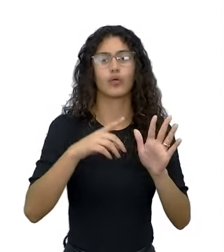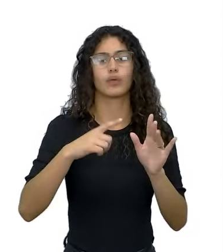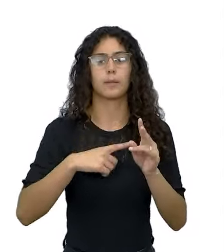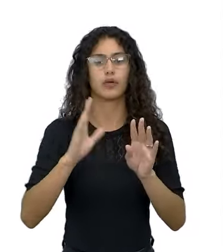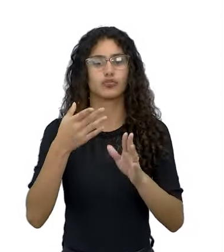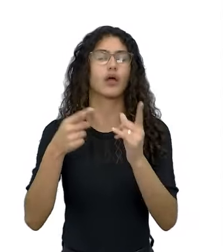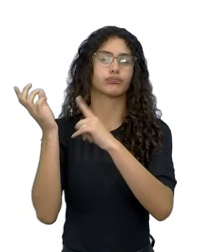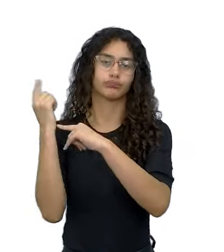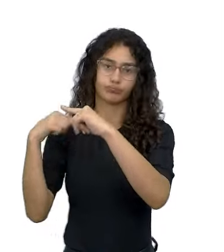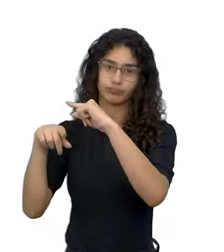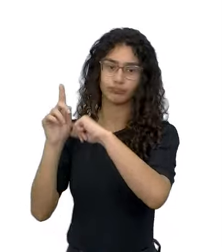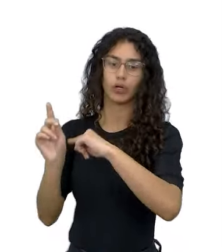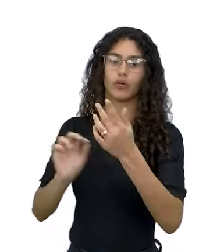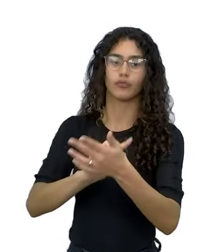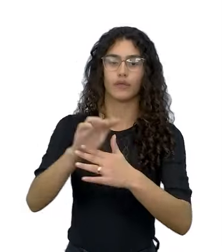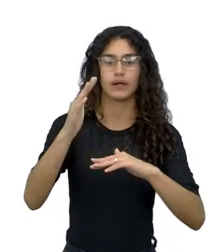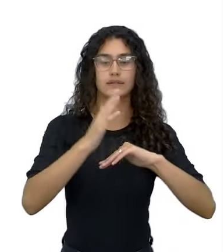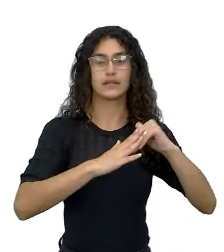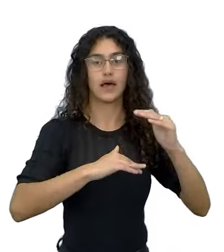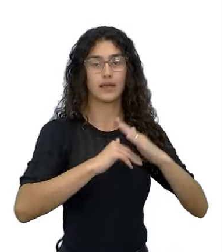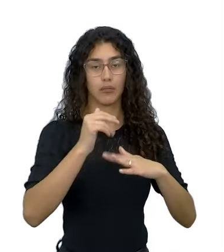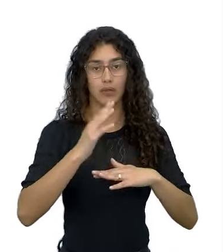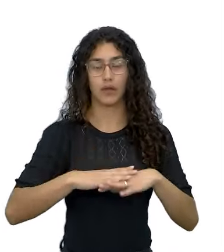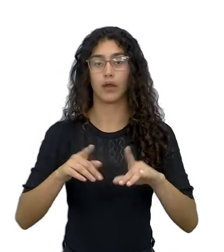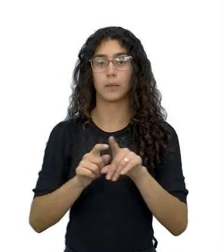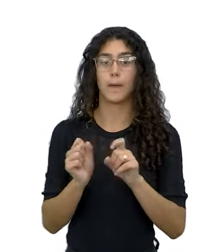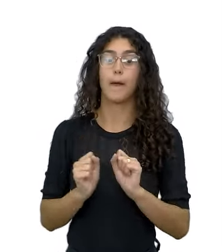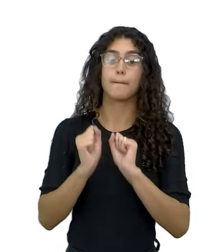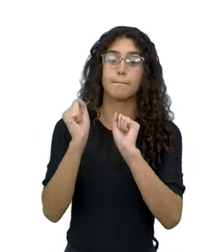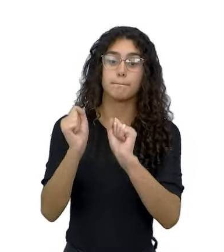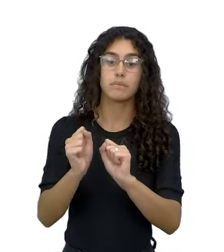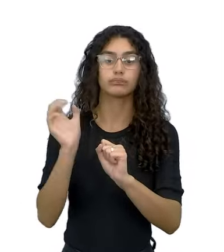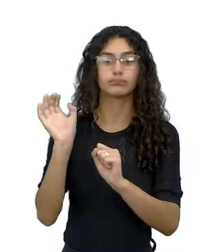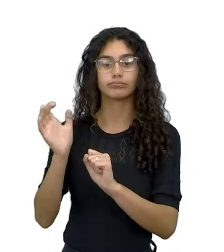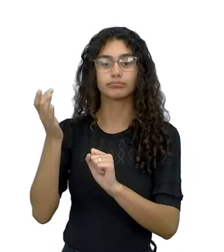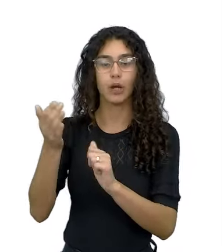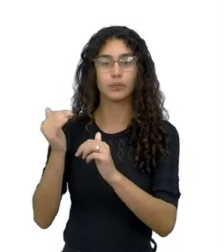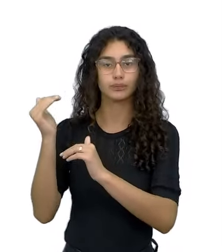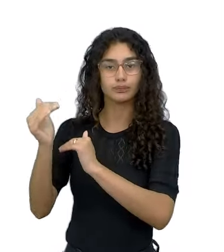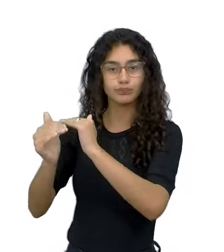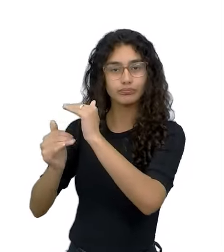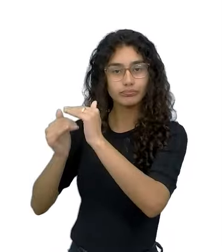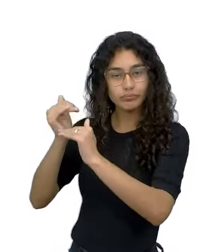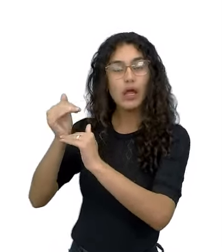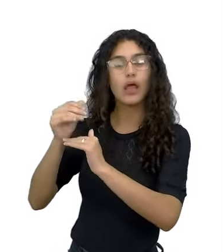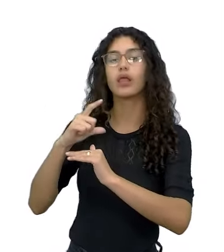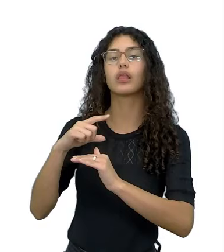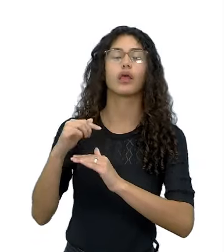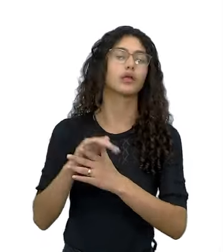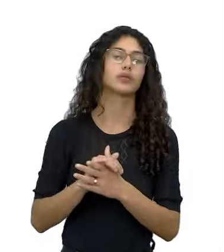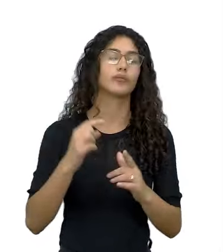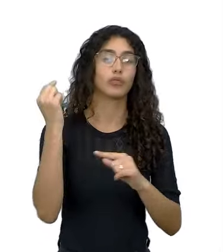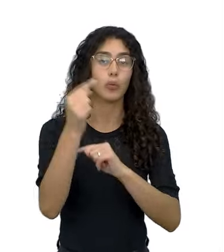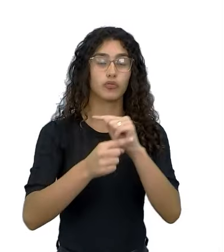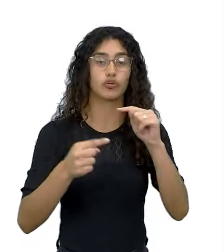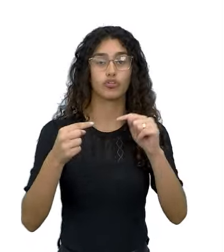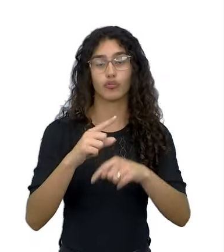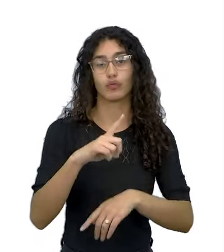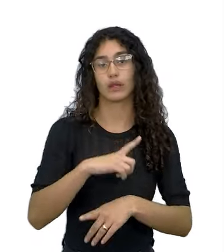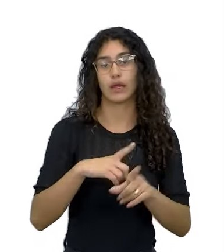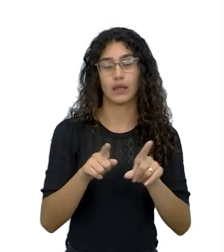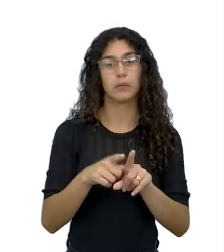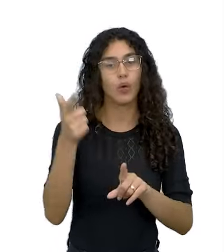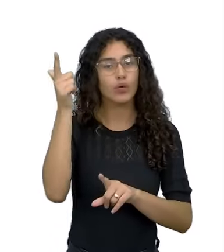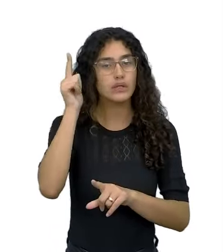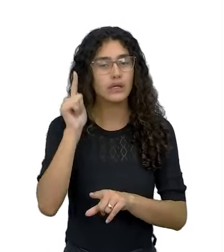aí desenvolvido outras habilidades, né, para que ele possa dar sequência no desenvolvimento do foco, atingir o foco dessa habilidade, chegar